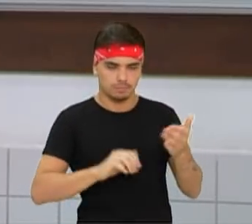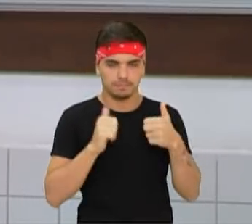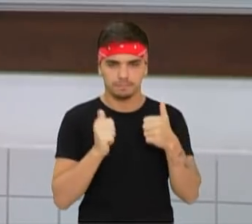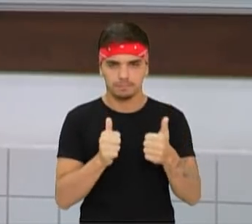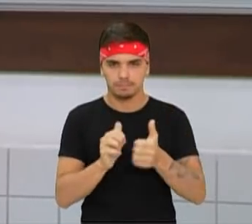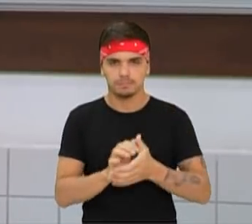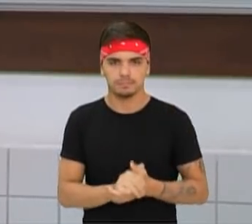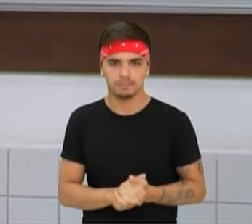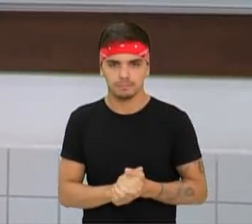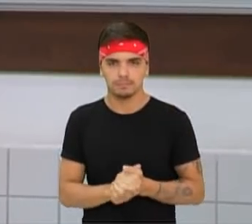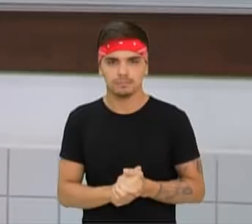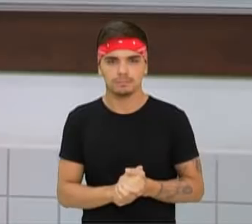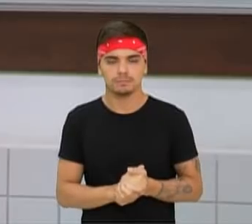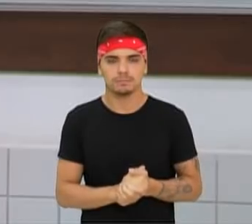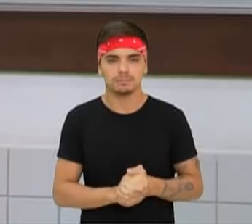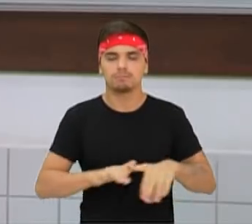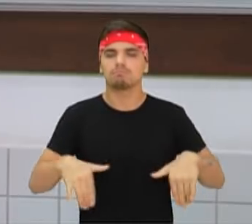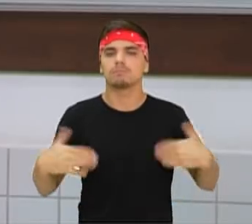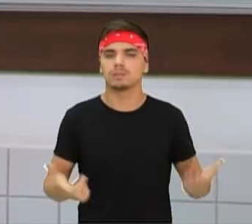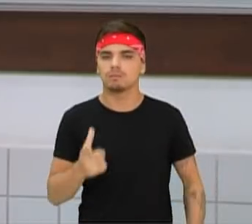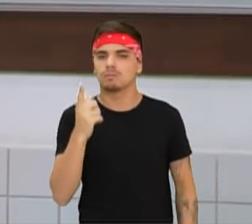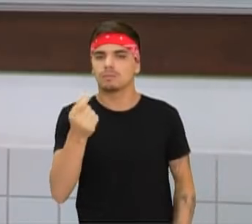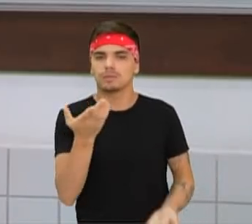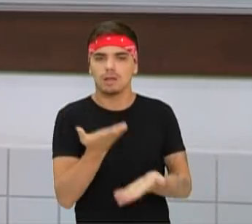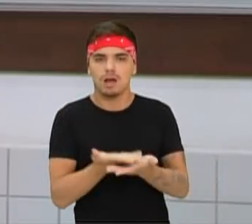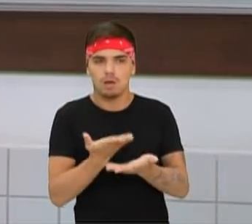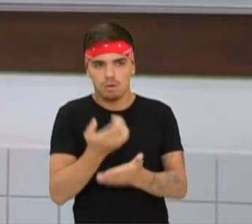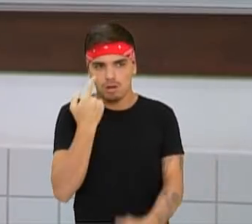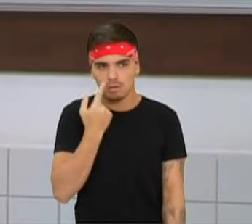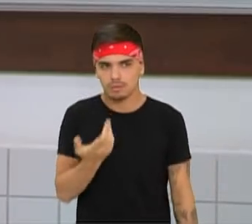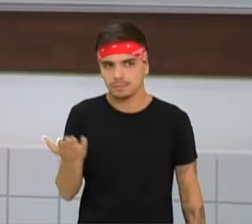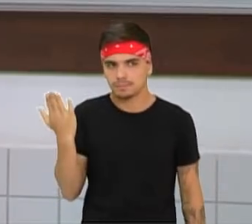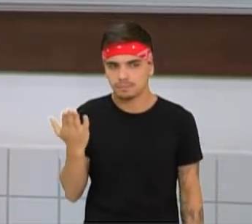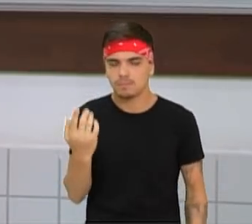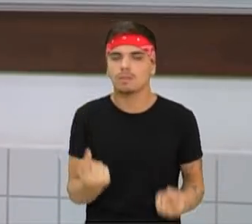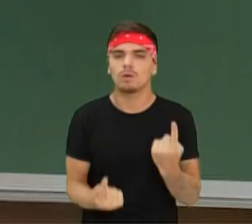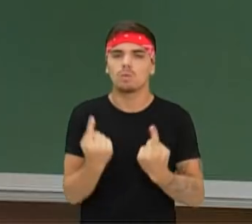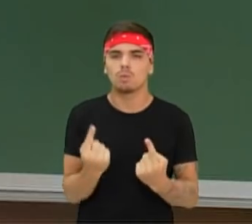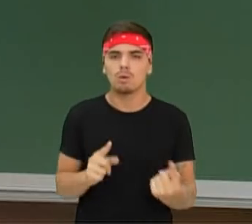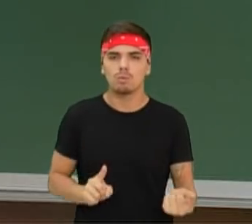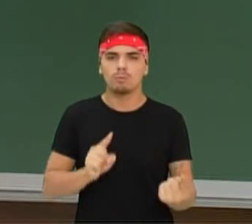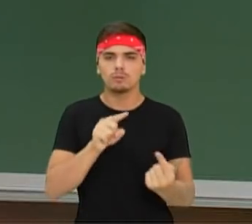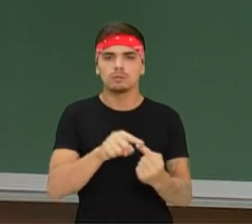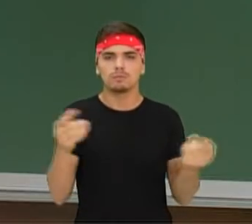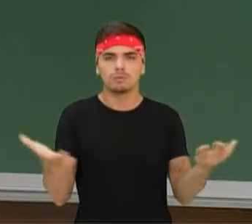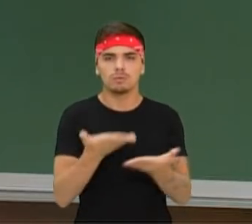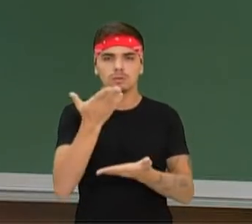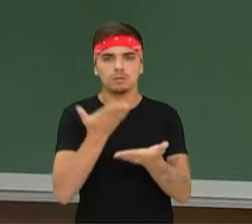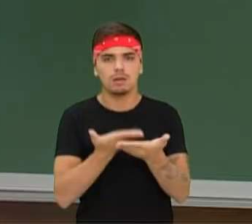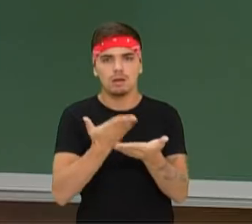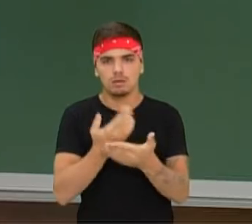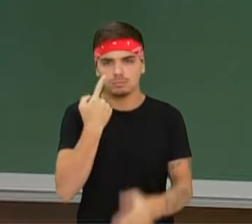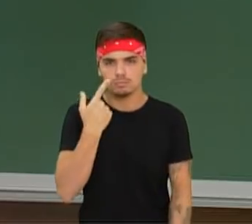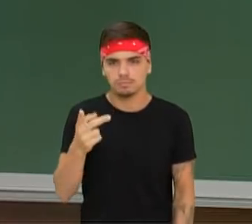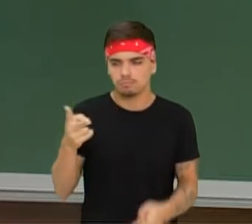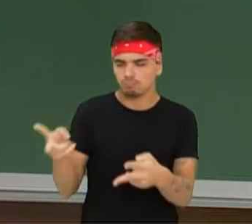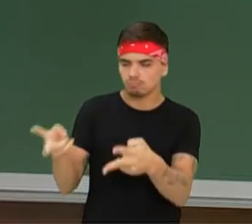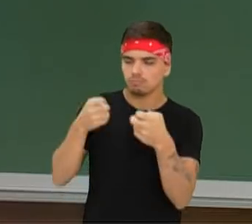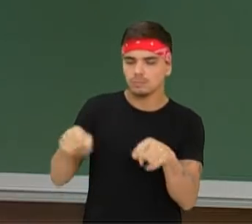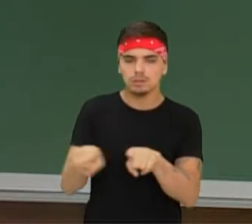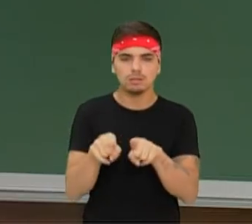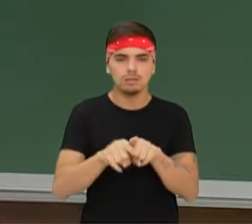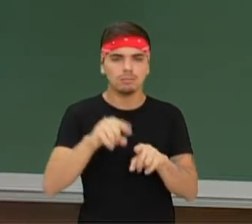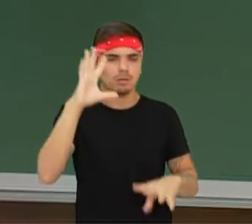as atividades da aula de hoje. Então vamos começar a nossa aula. Qual que é o objetivo da aula de hoje? Analisar